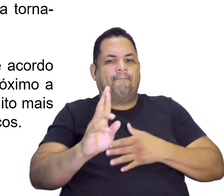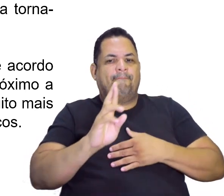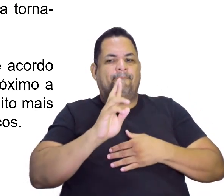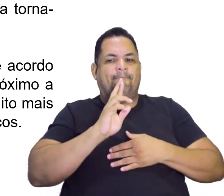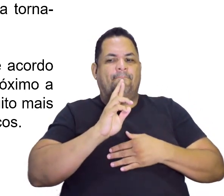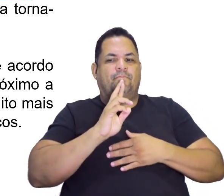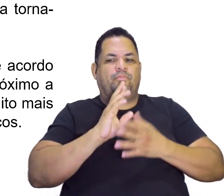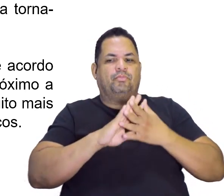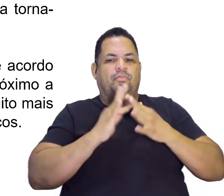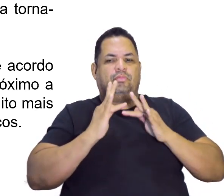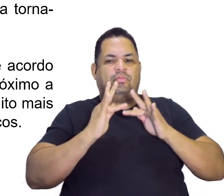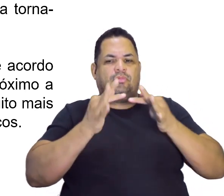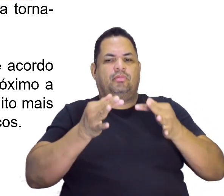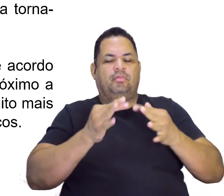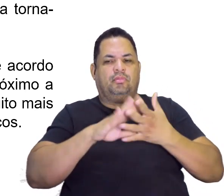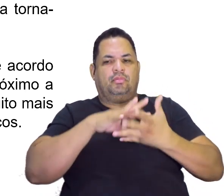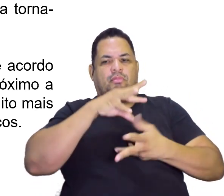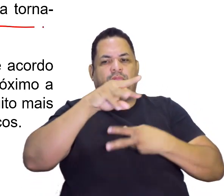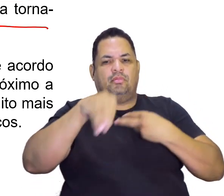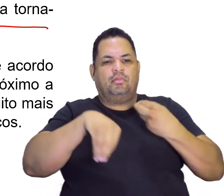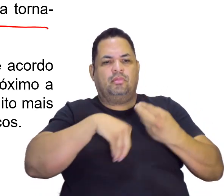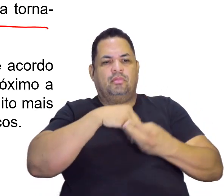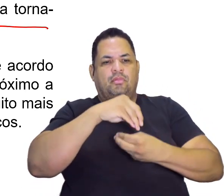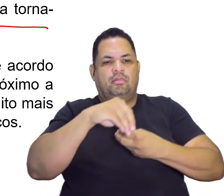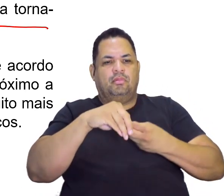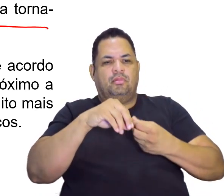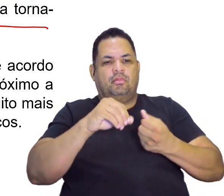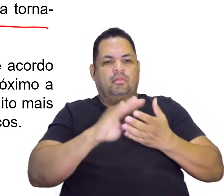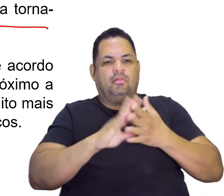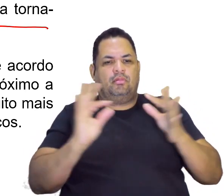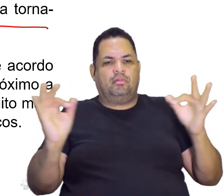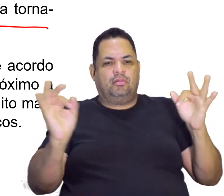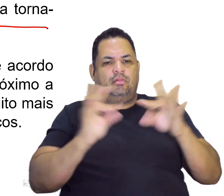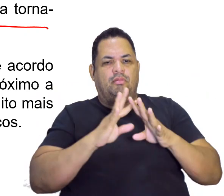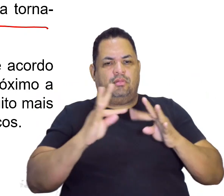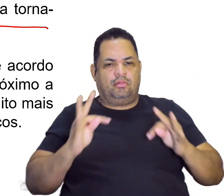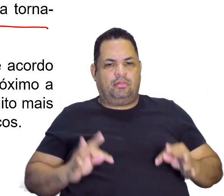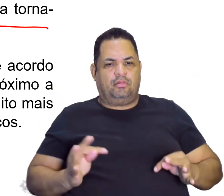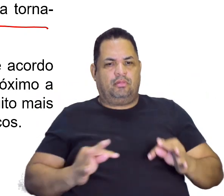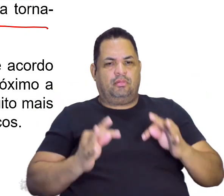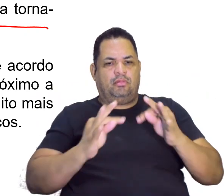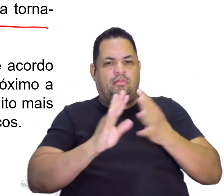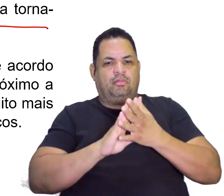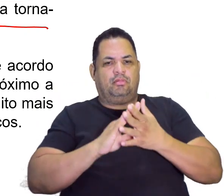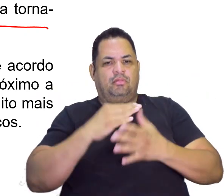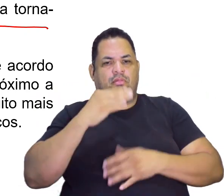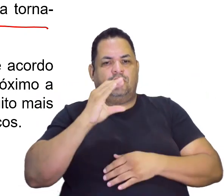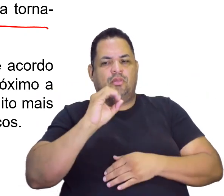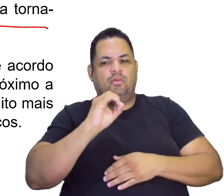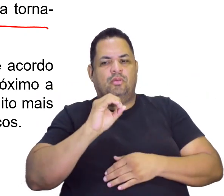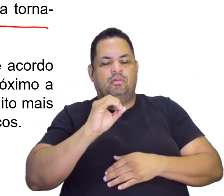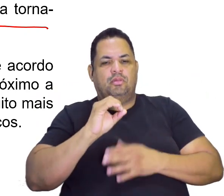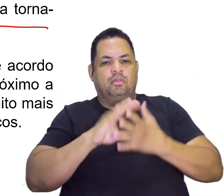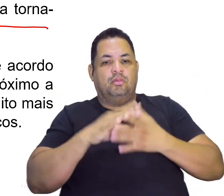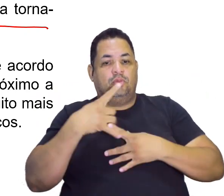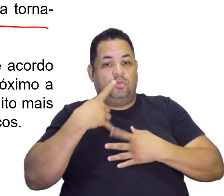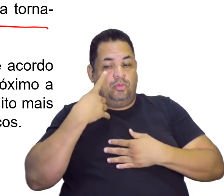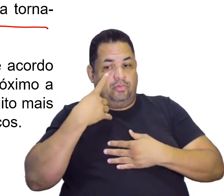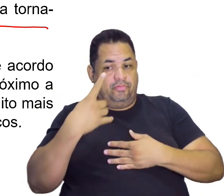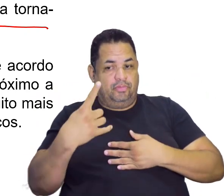cores, obtendo o resultado final. A mistura torna-se, portanto, técnica e não